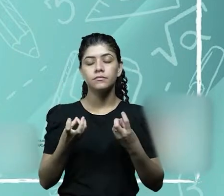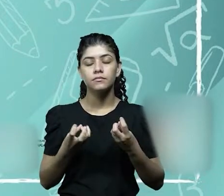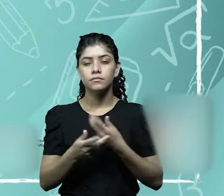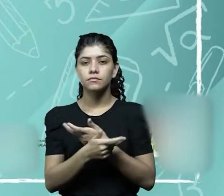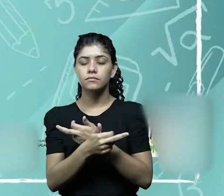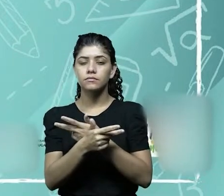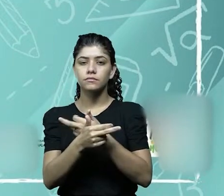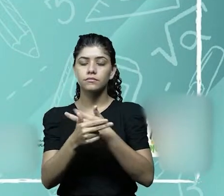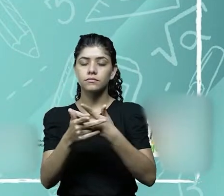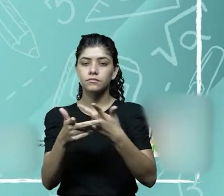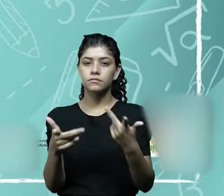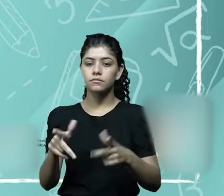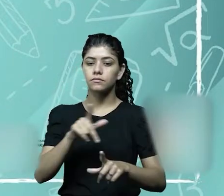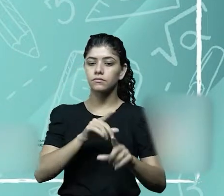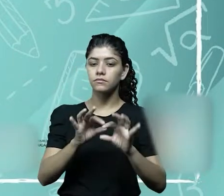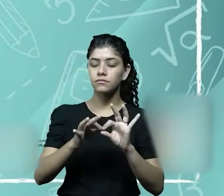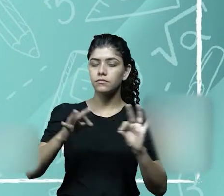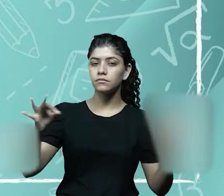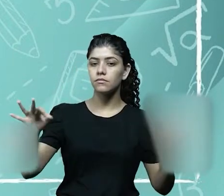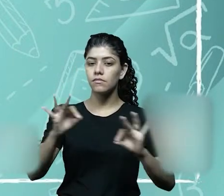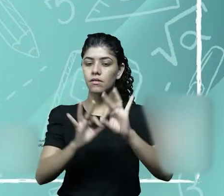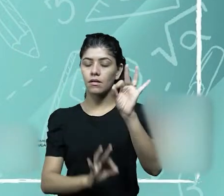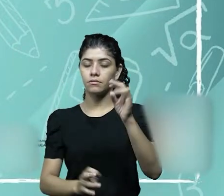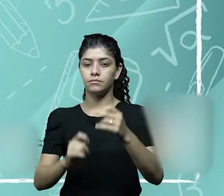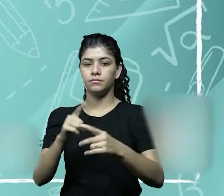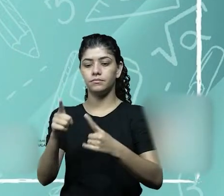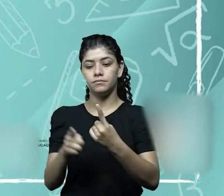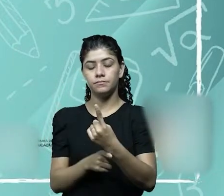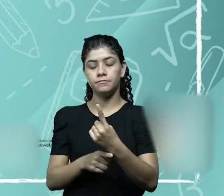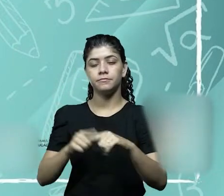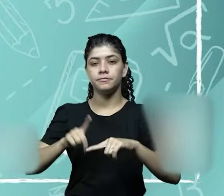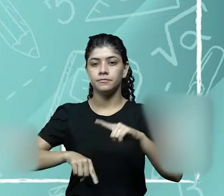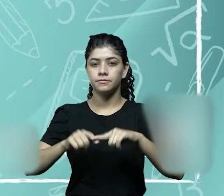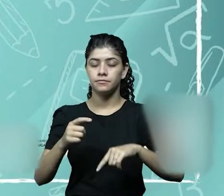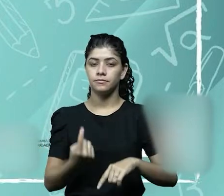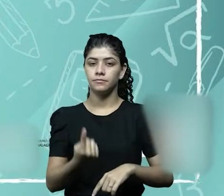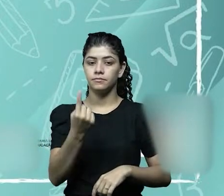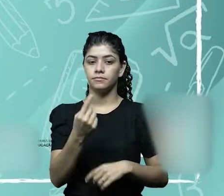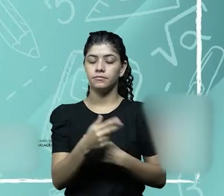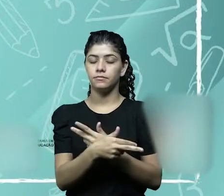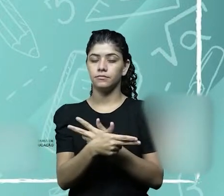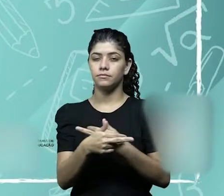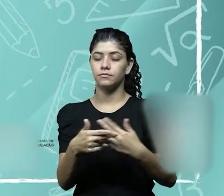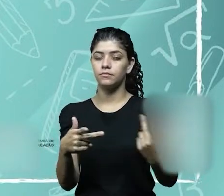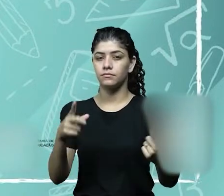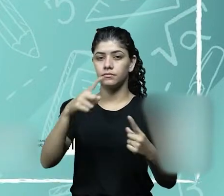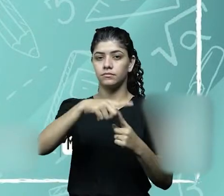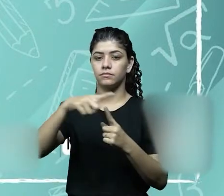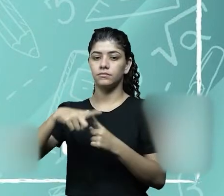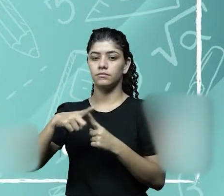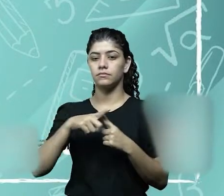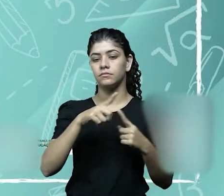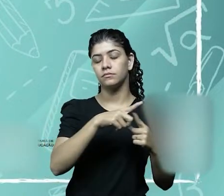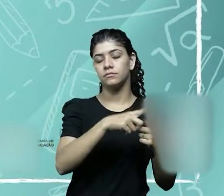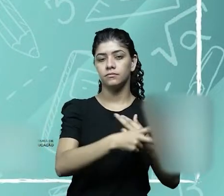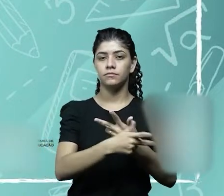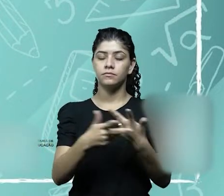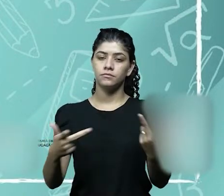são várias medidas sendo tomadas com o mesmo aparelho. São vários tipos de objetos, de